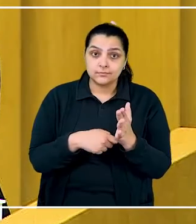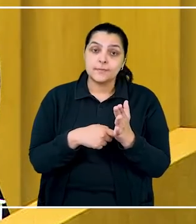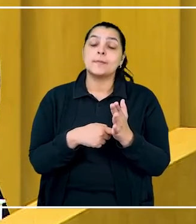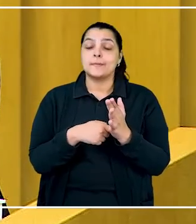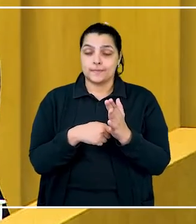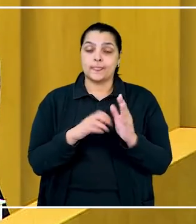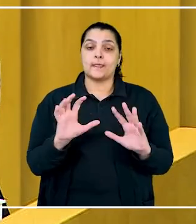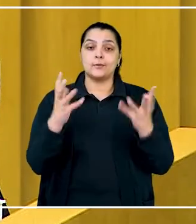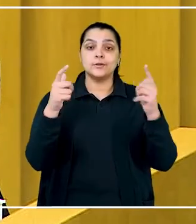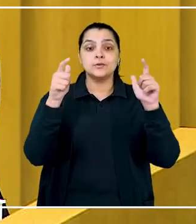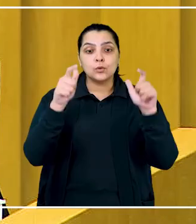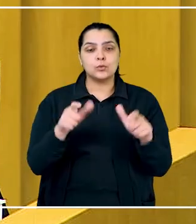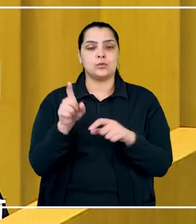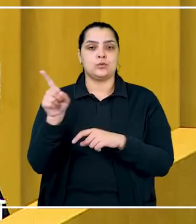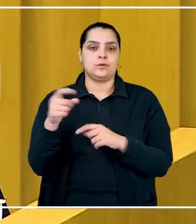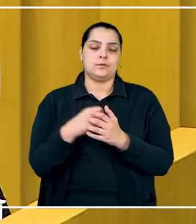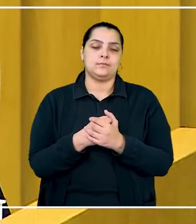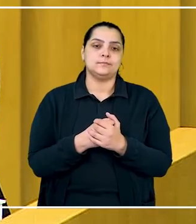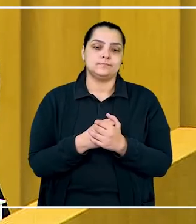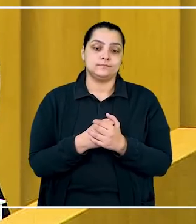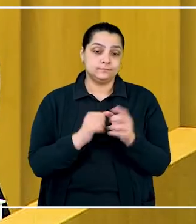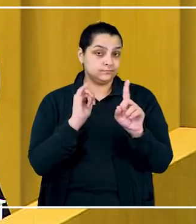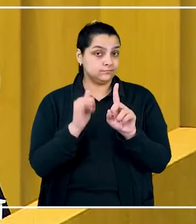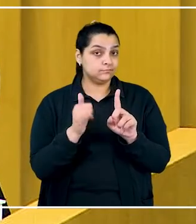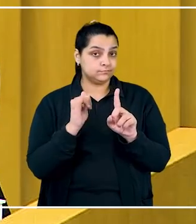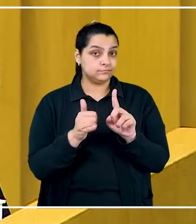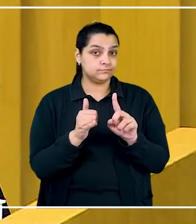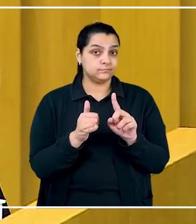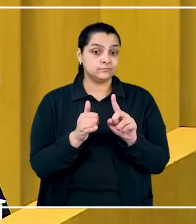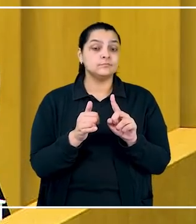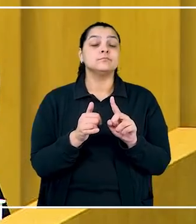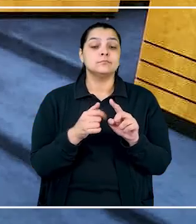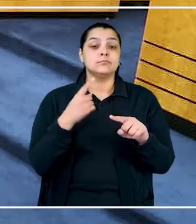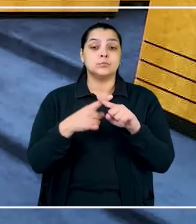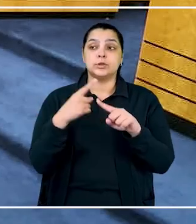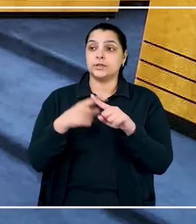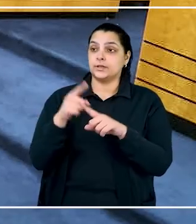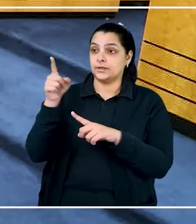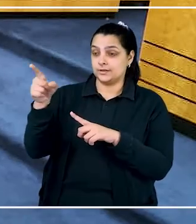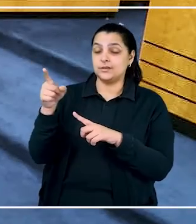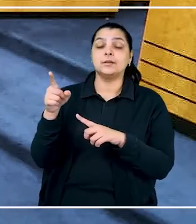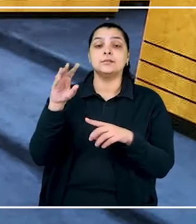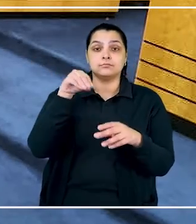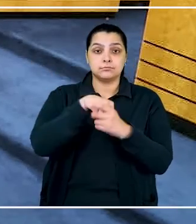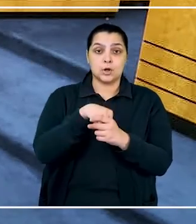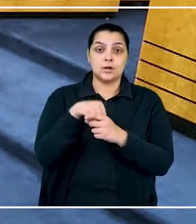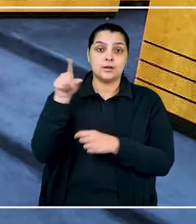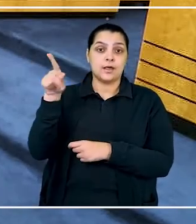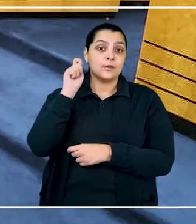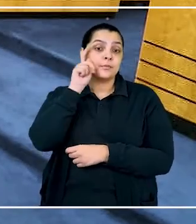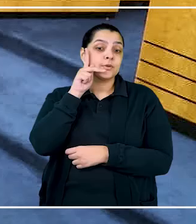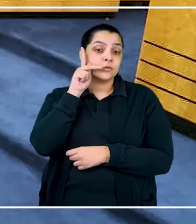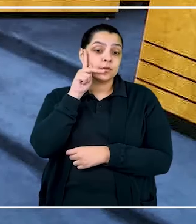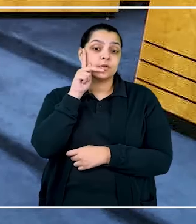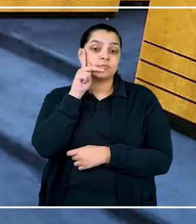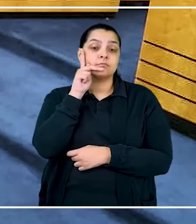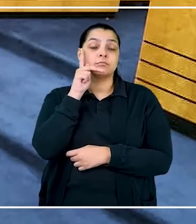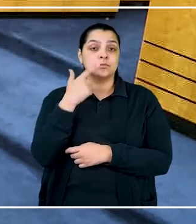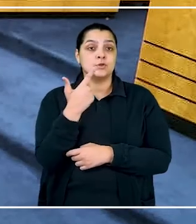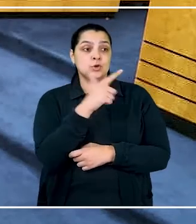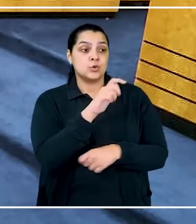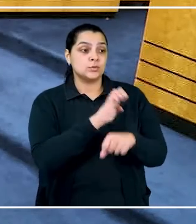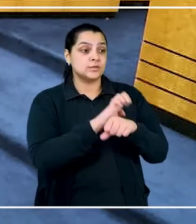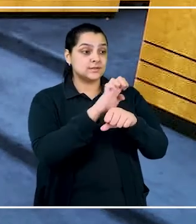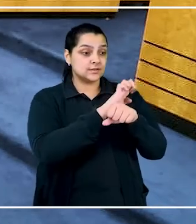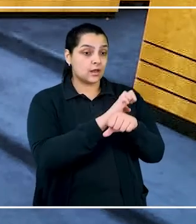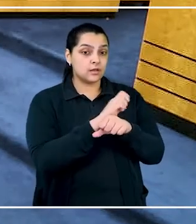contratação tenha ocorrido no local. Para o relator, o fato de o lavrador arregimentado no Piauí ter prestado